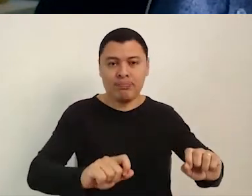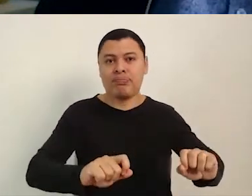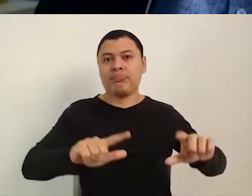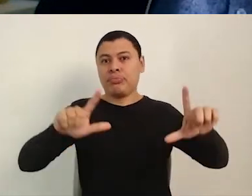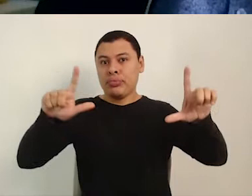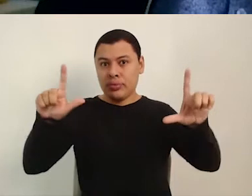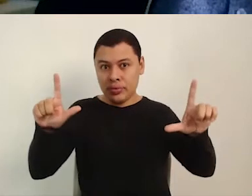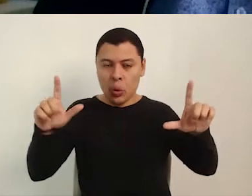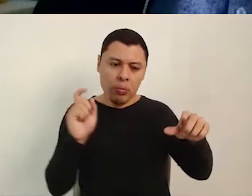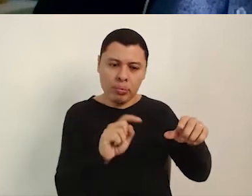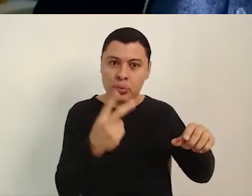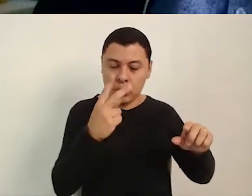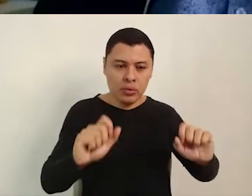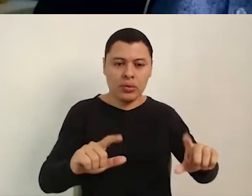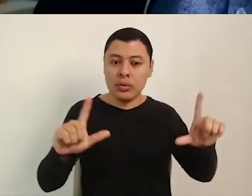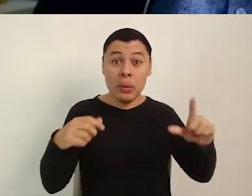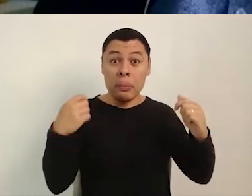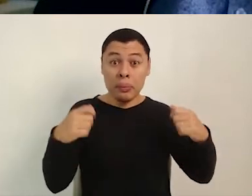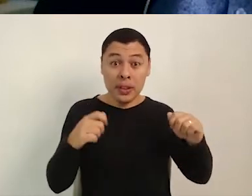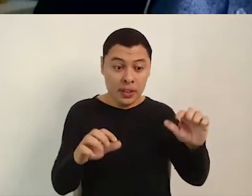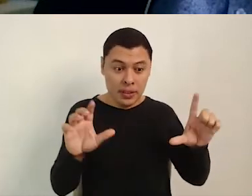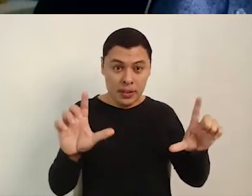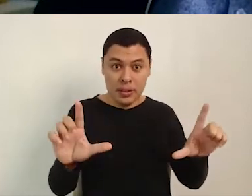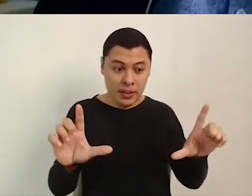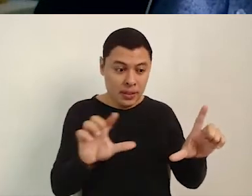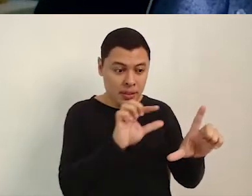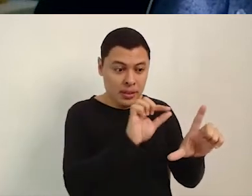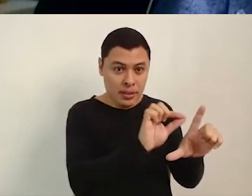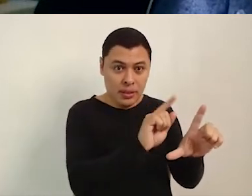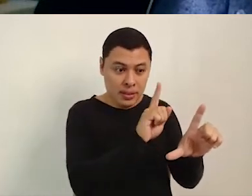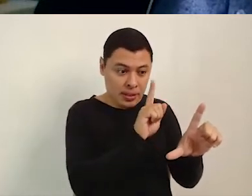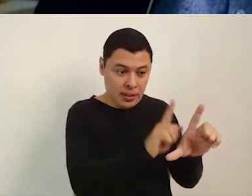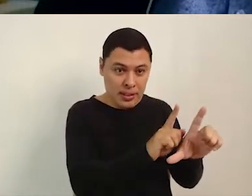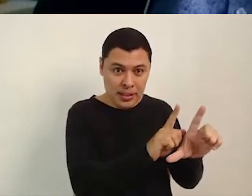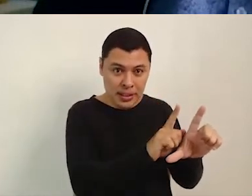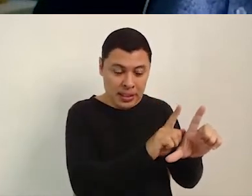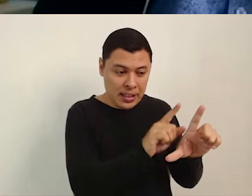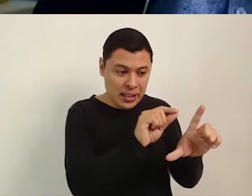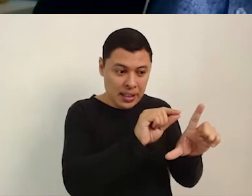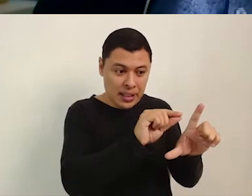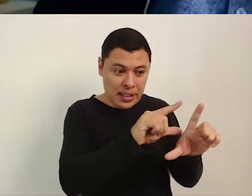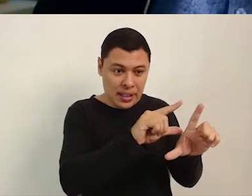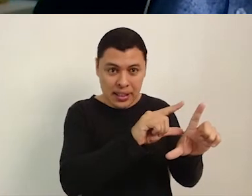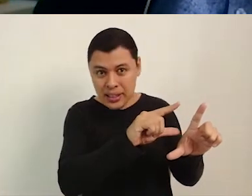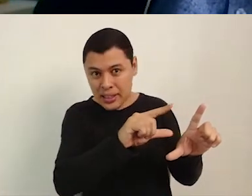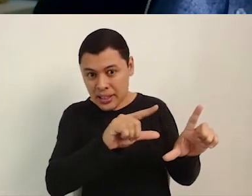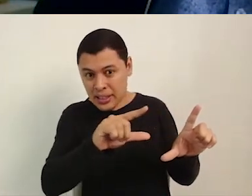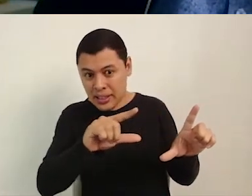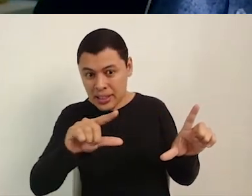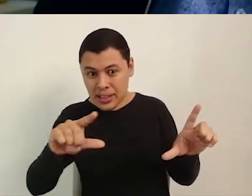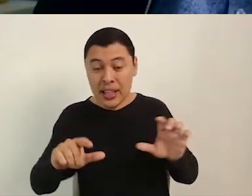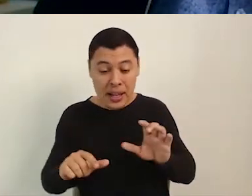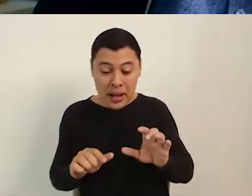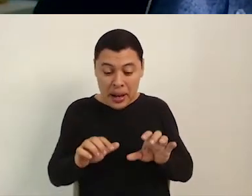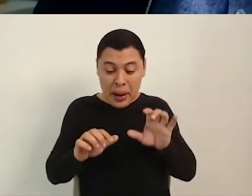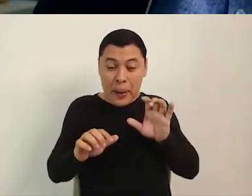abrir, você precisaria de lá posicionar um cursor em cima daquele link, pressionar a barra de espaço 3 vezes,